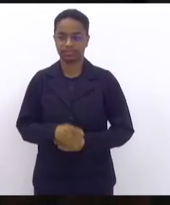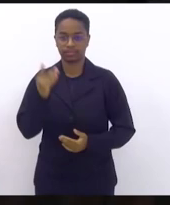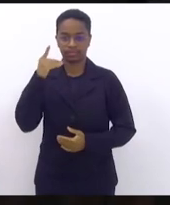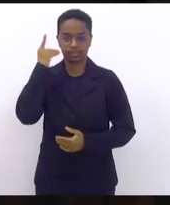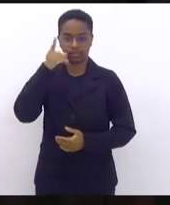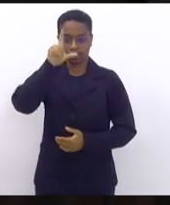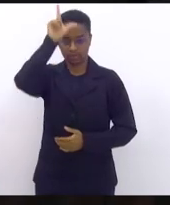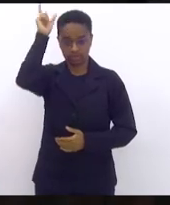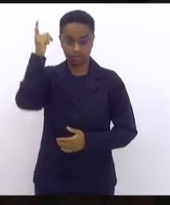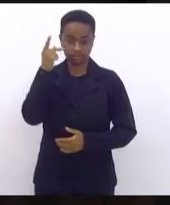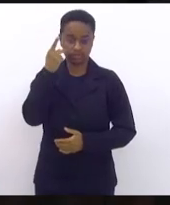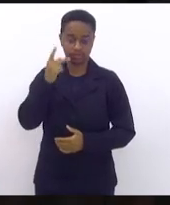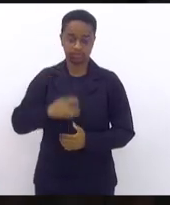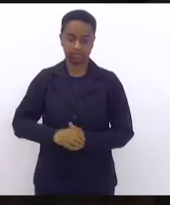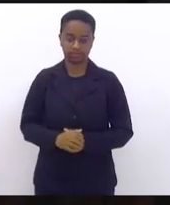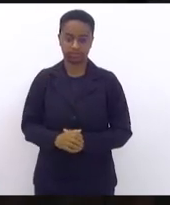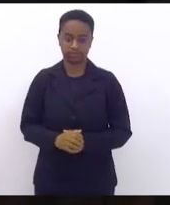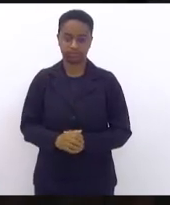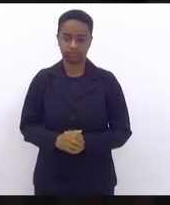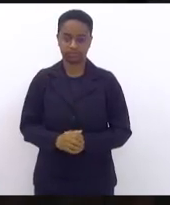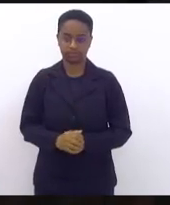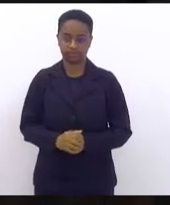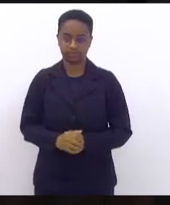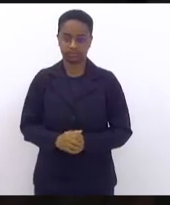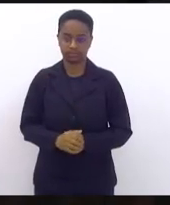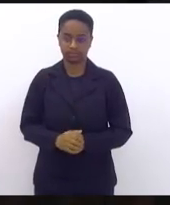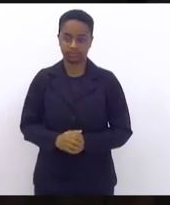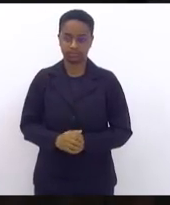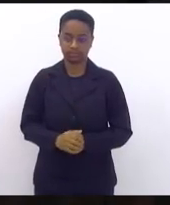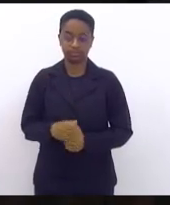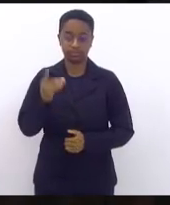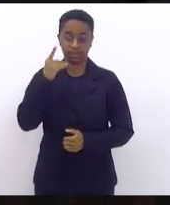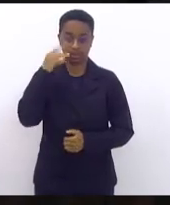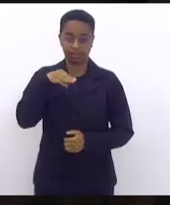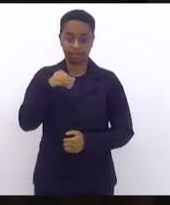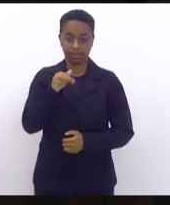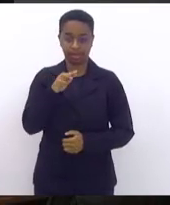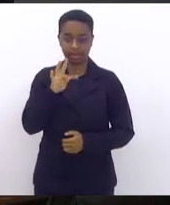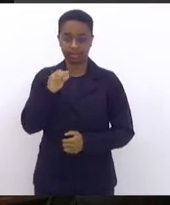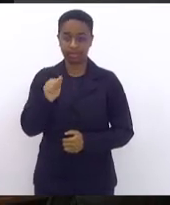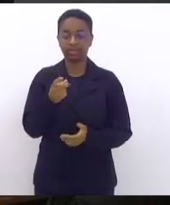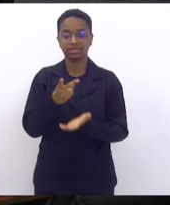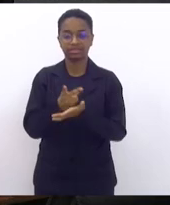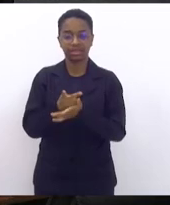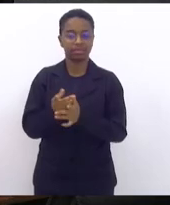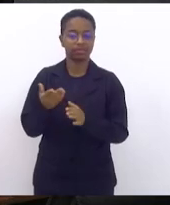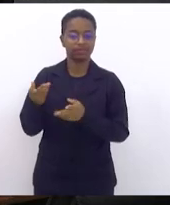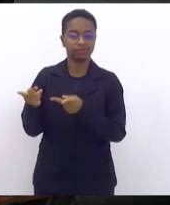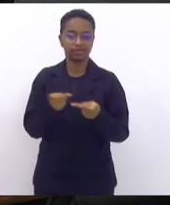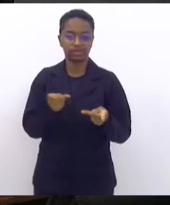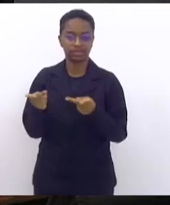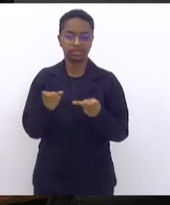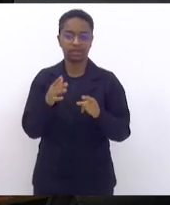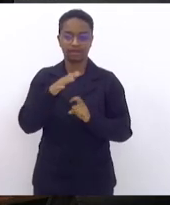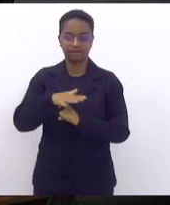Deputado Luiz Paulo, a deputada Marta Rocha é frequentadora da feira, nos encontramos diversas vezes lá.